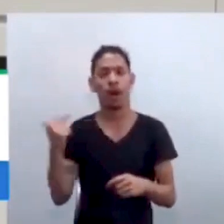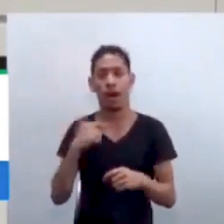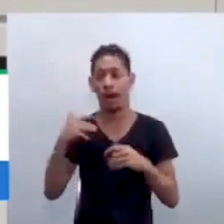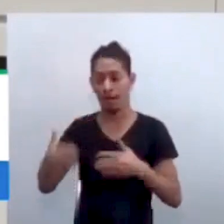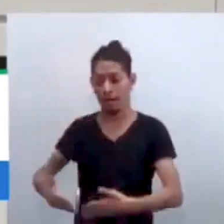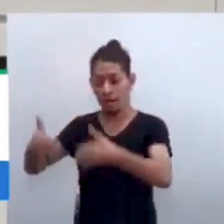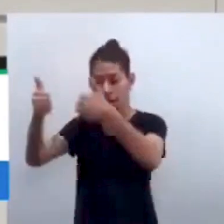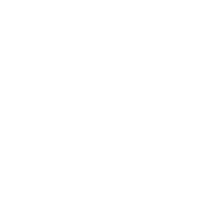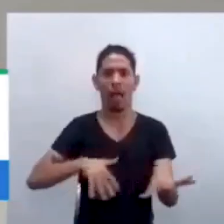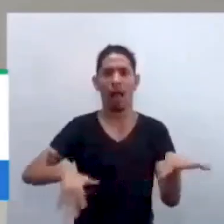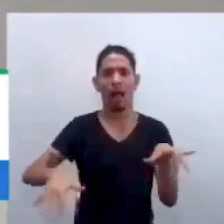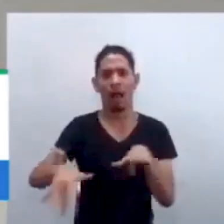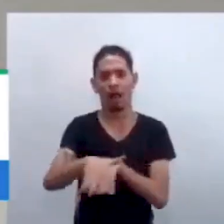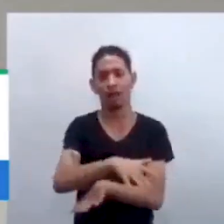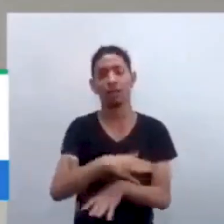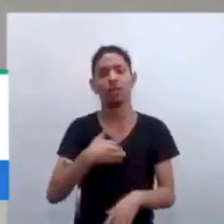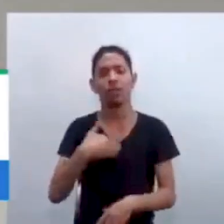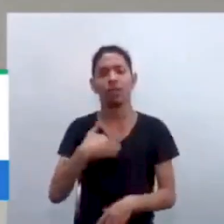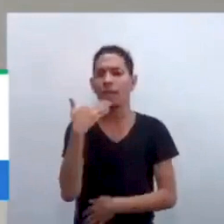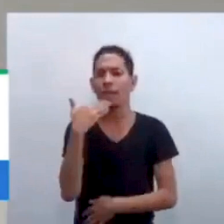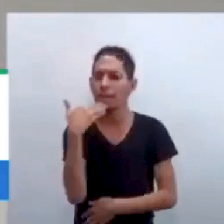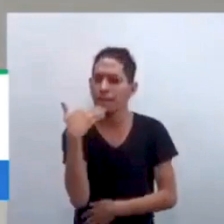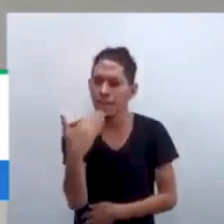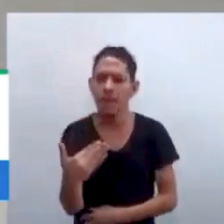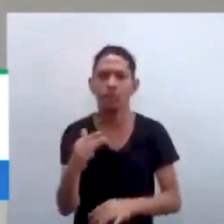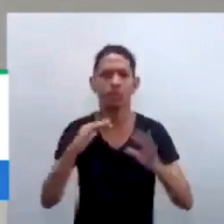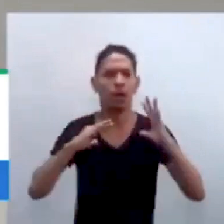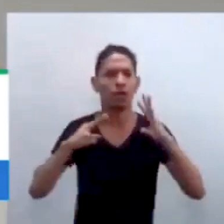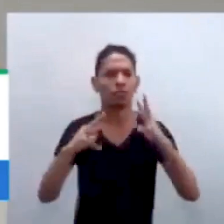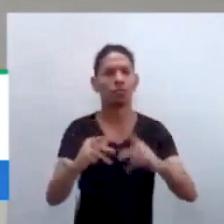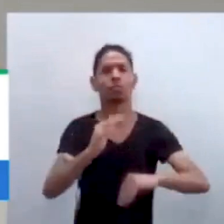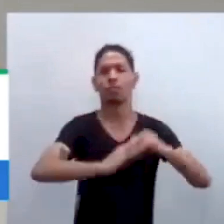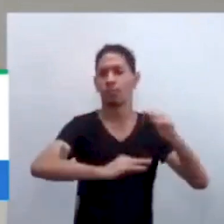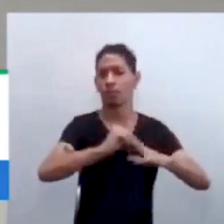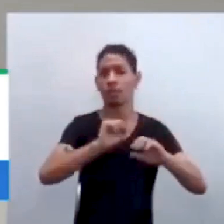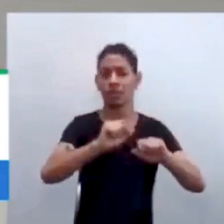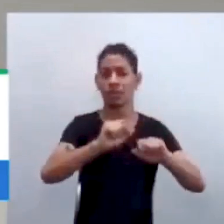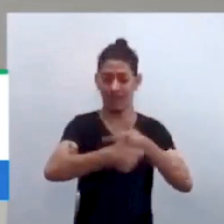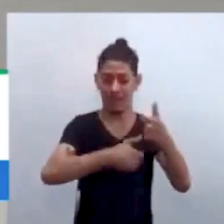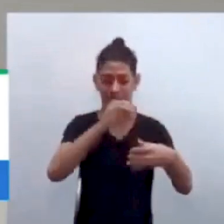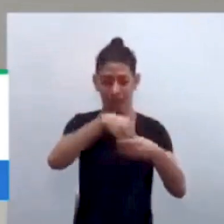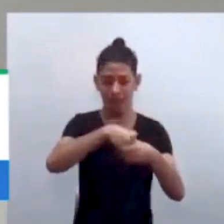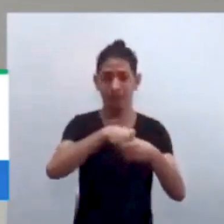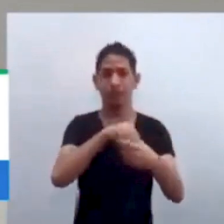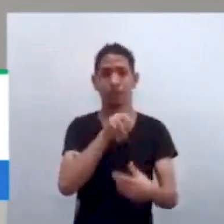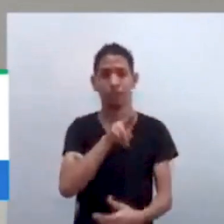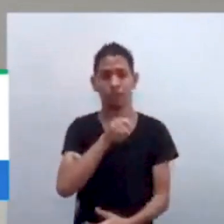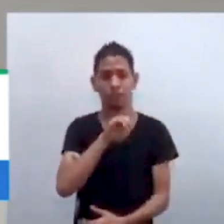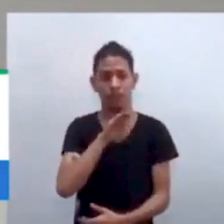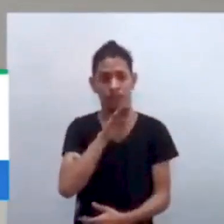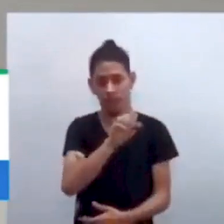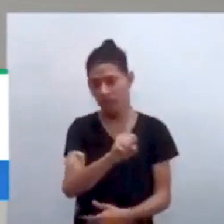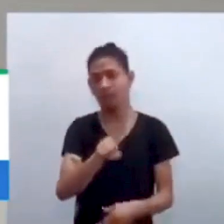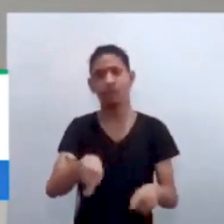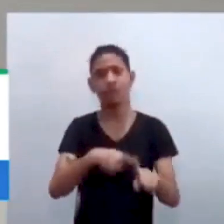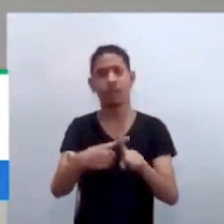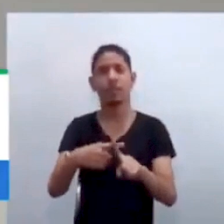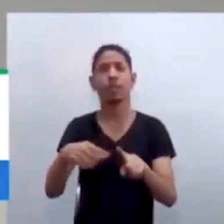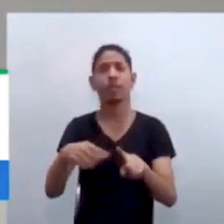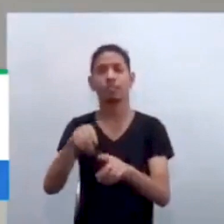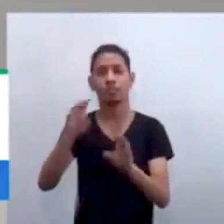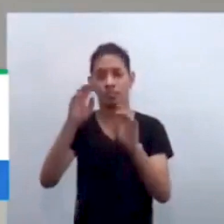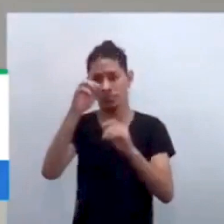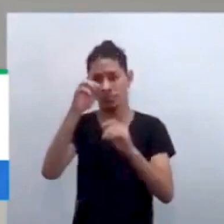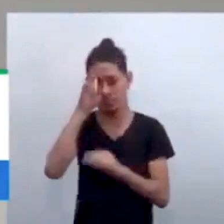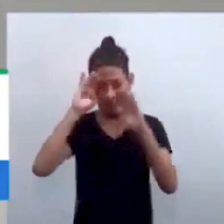a ampliação de leitos peço de novo ao todos os profissionais que trabalham nas unidades básicas de saúde aos médicos das unidades